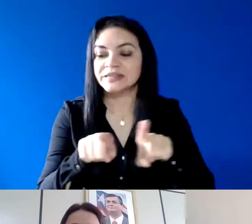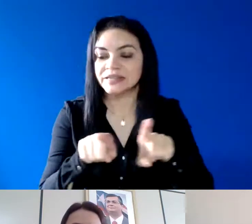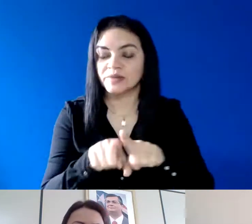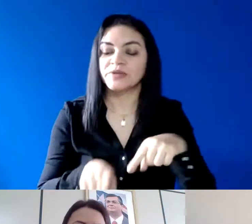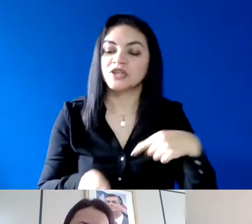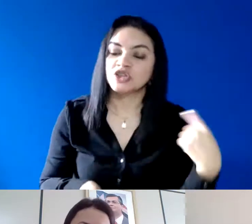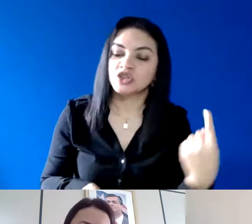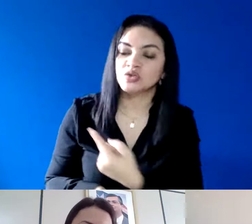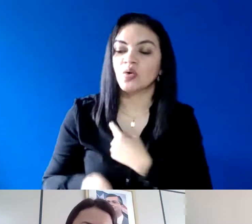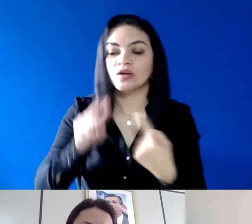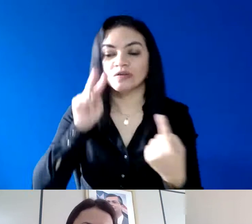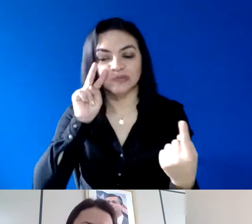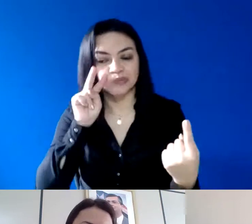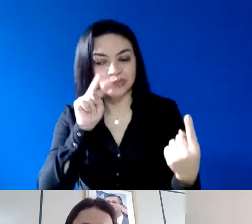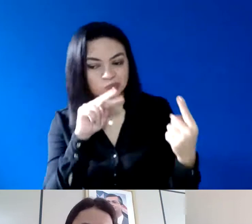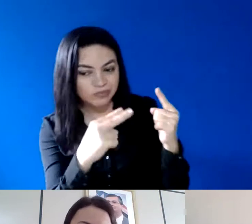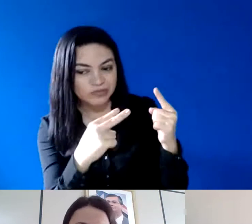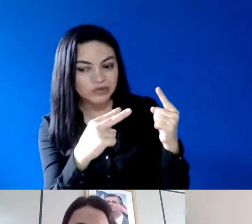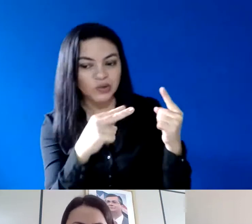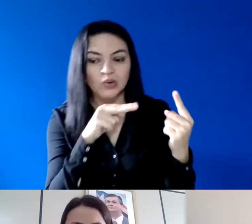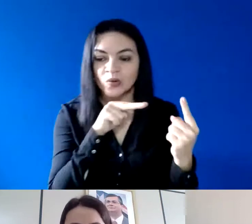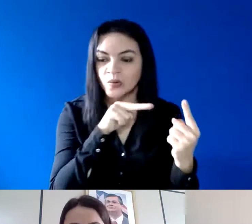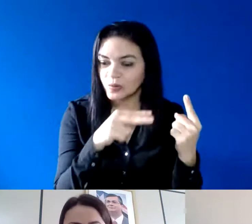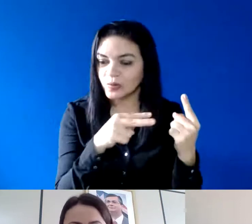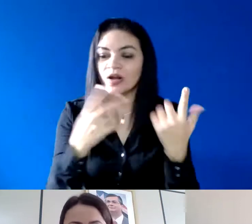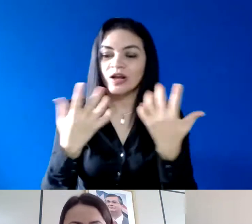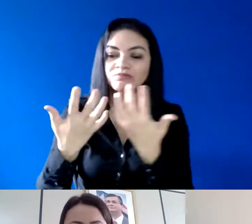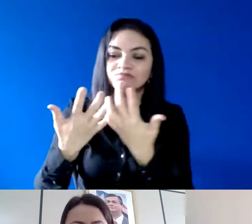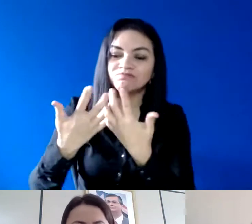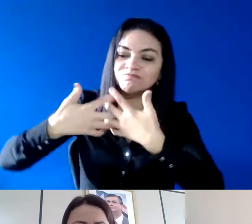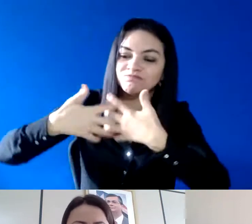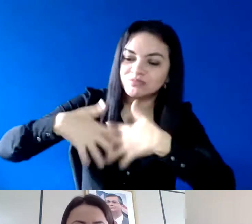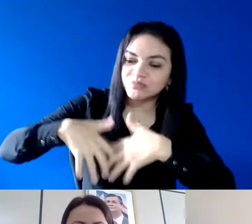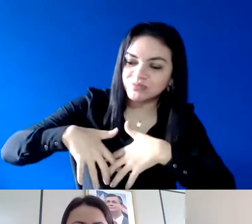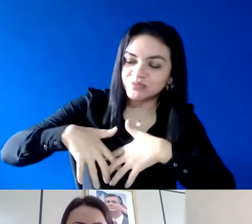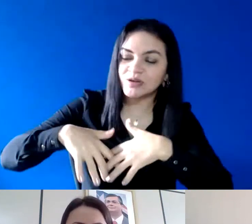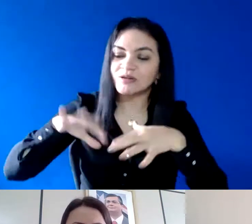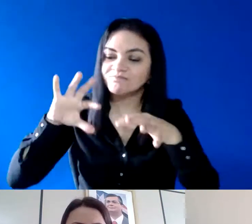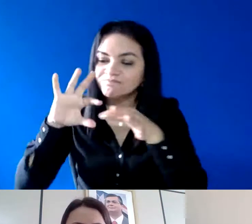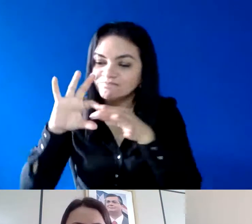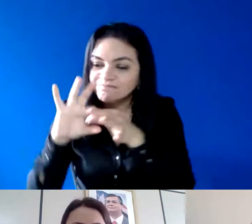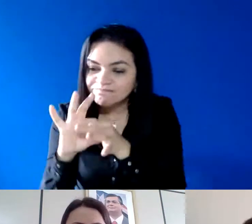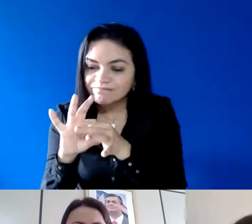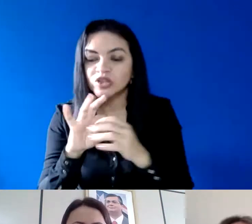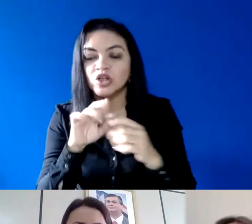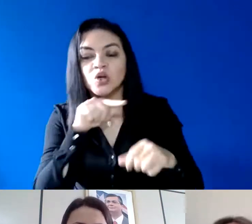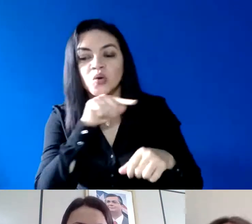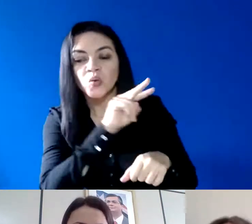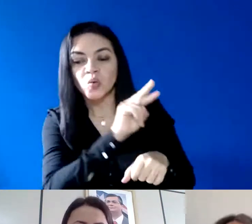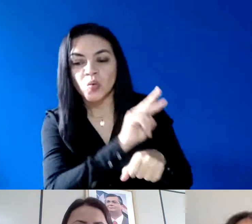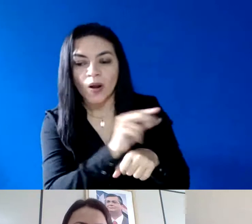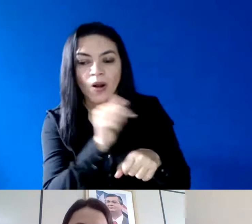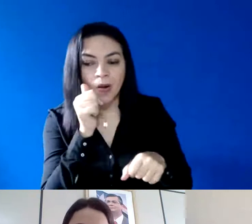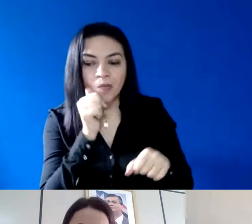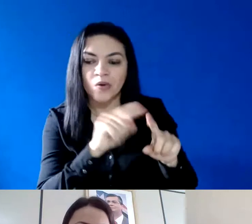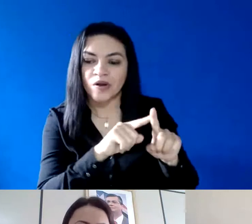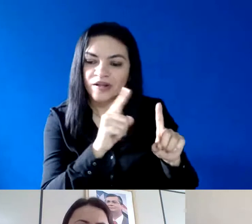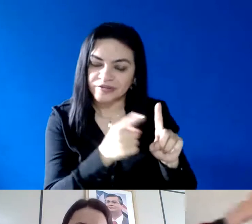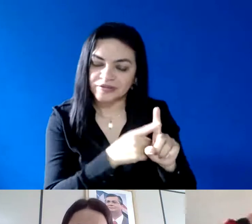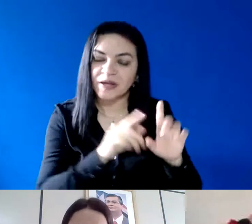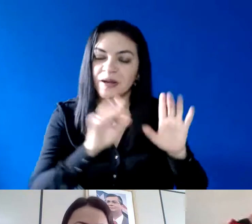vista a intervenção interdisciplinar no cuidado com a mulher e com a criança, mas com destaque para o papel da